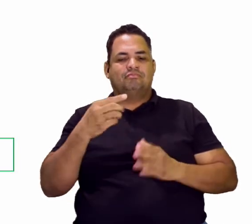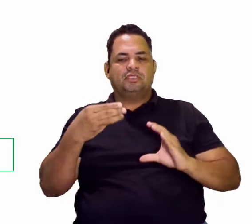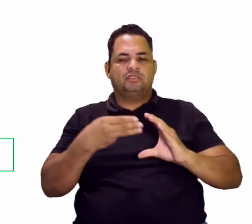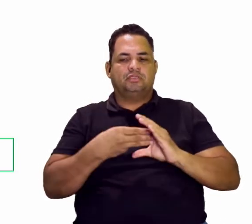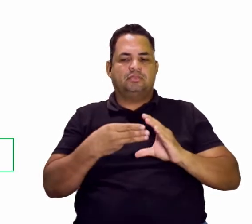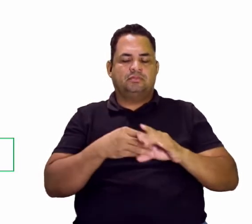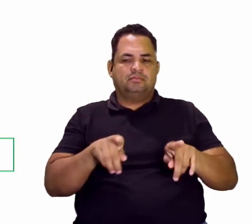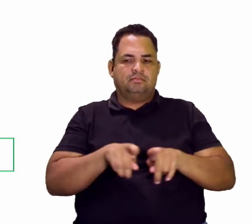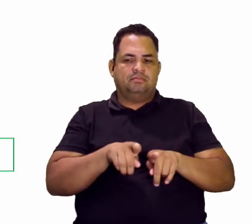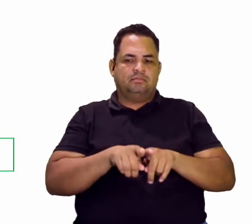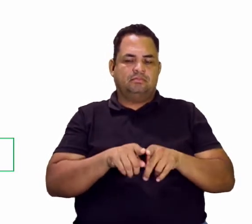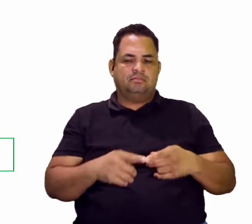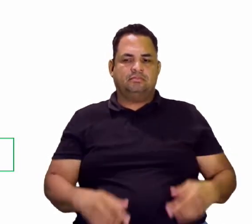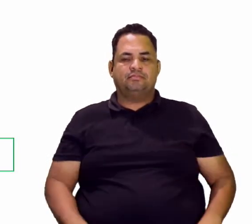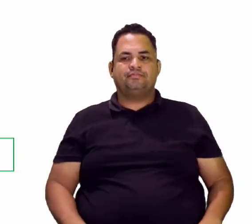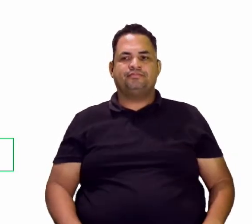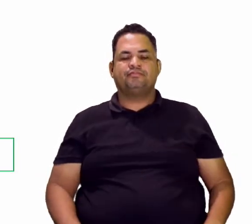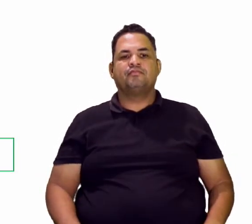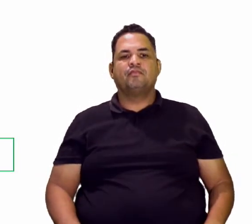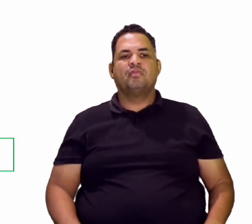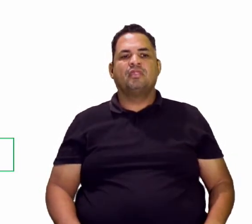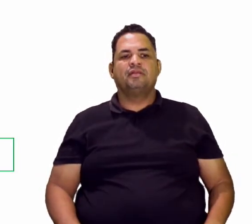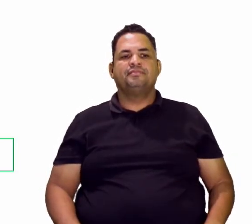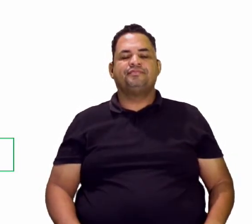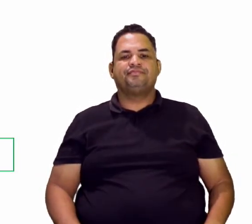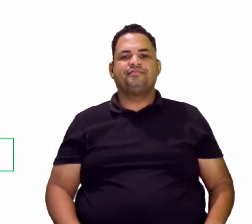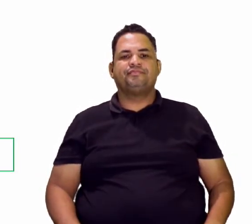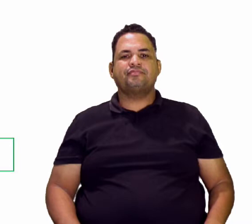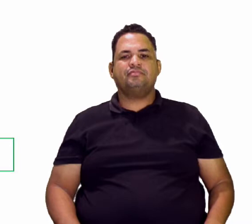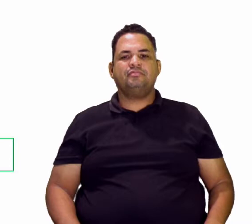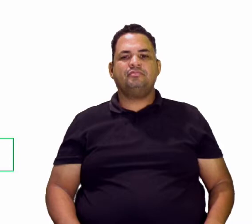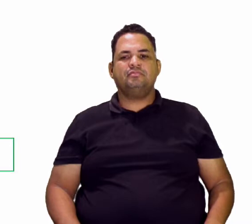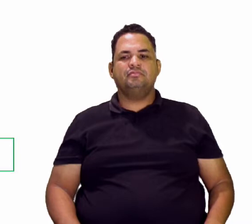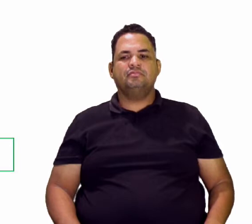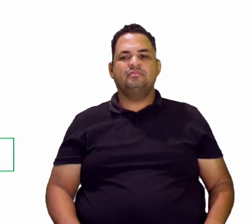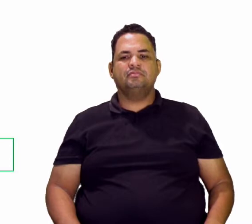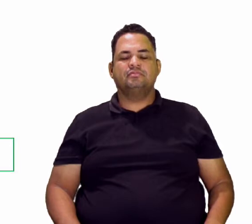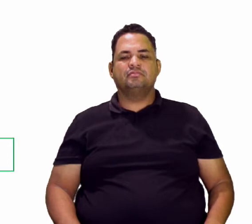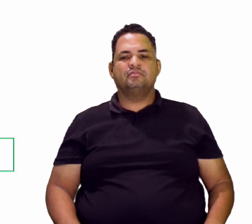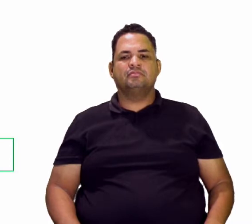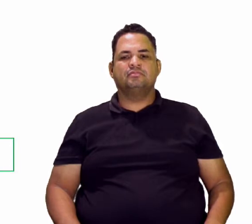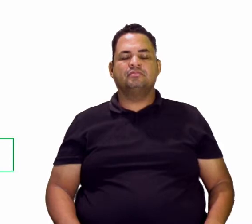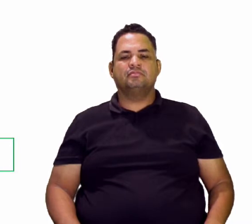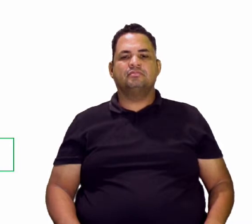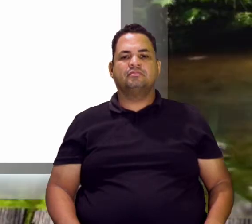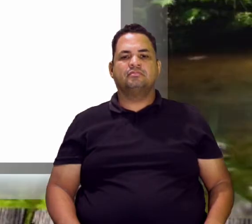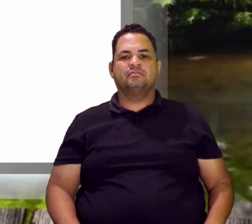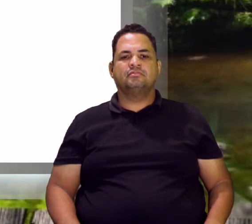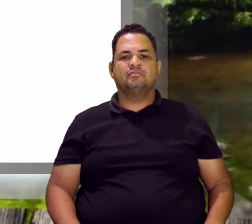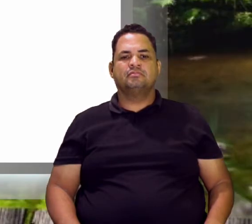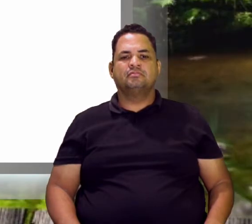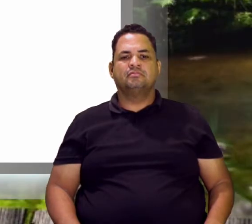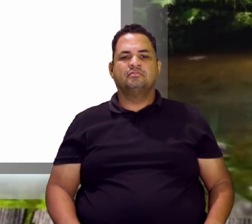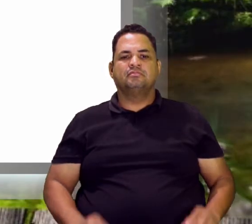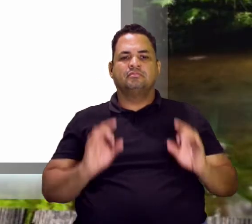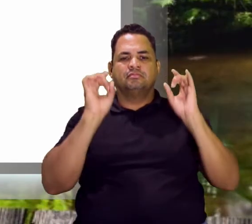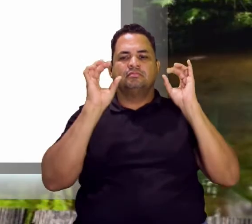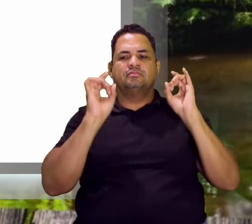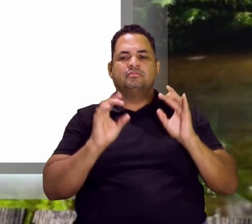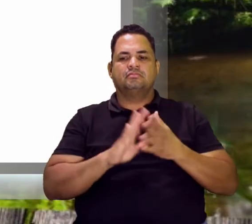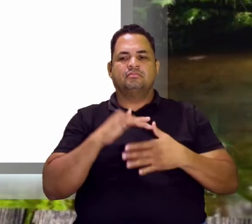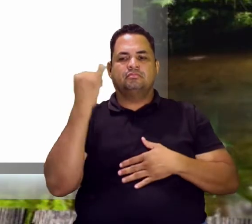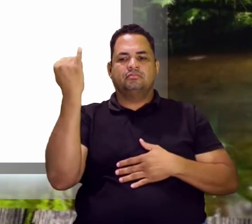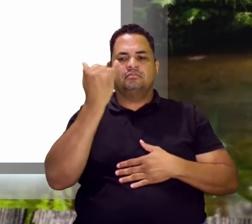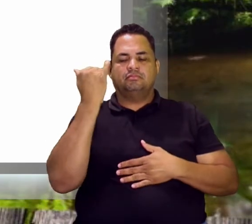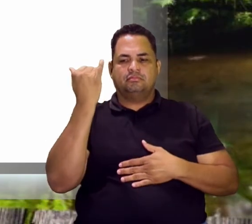células para esse processo acontecer, tá? Então vamos lá. E aí, ó, aqui para mim, um detalhe